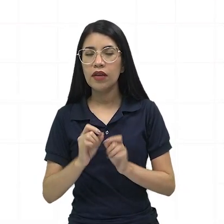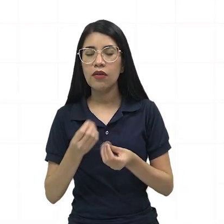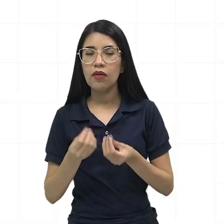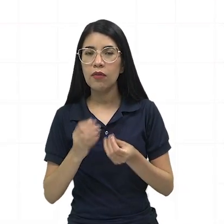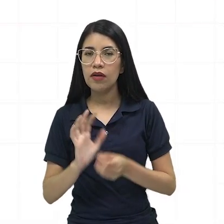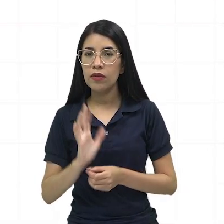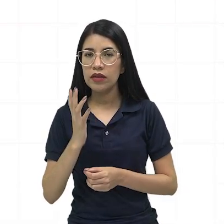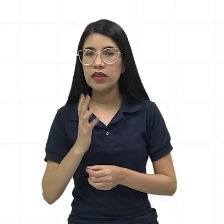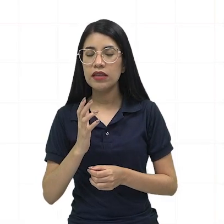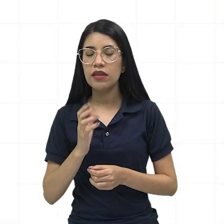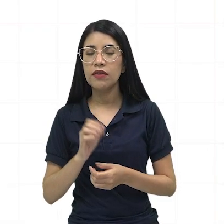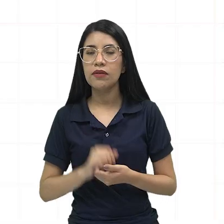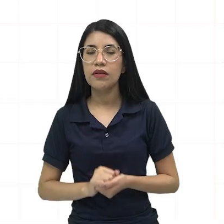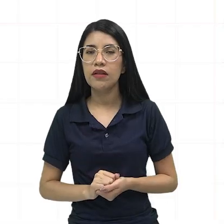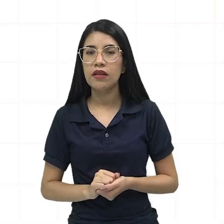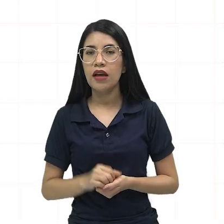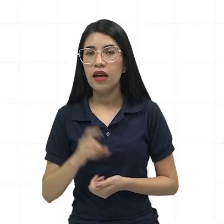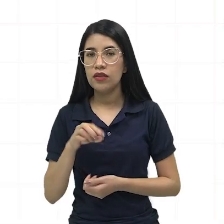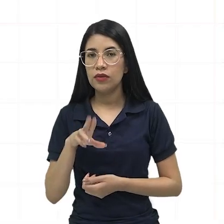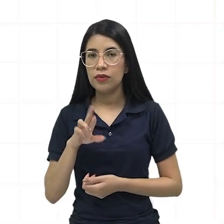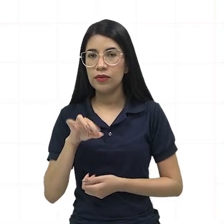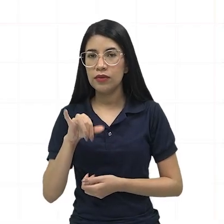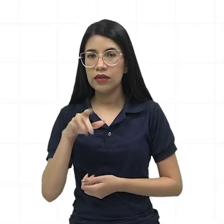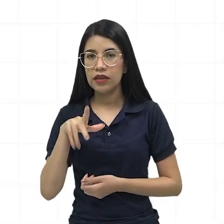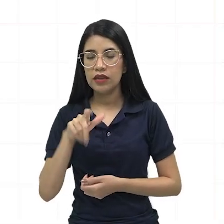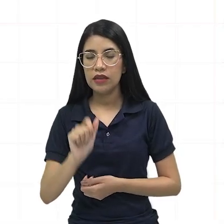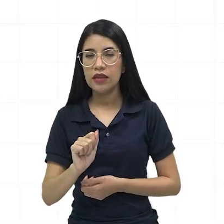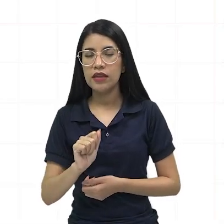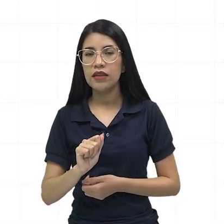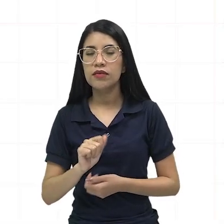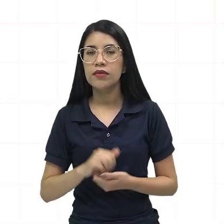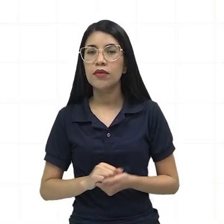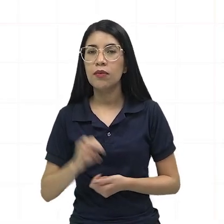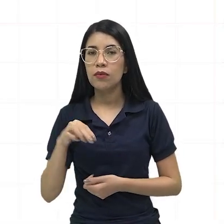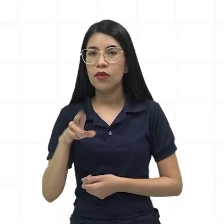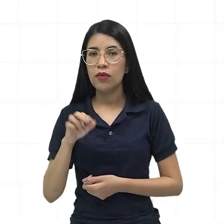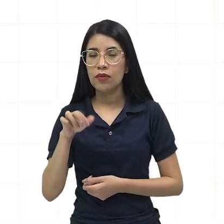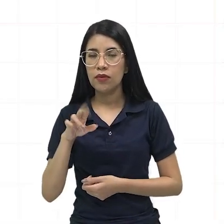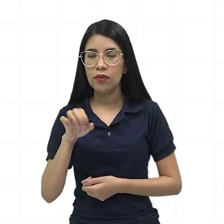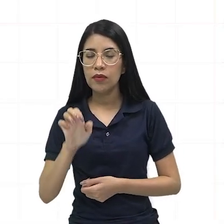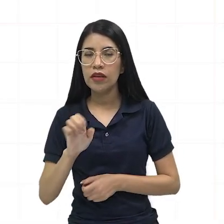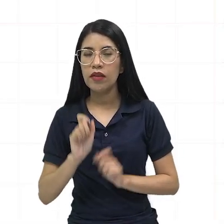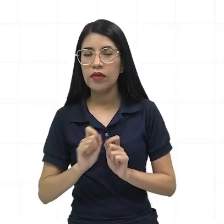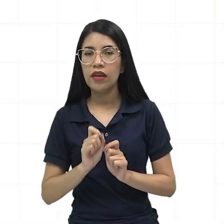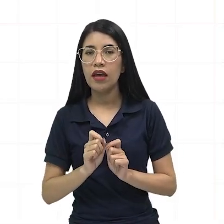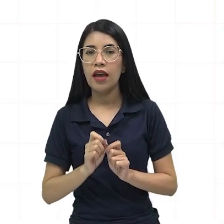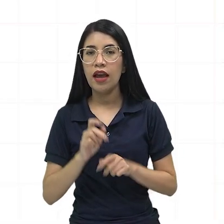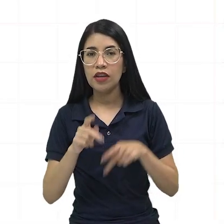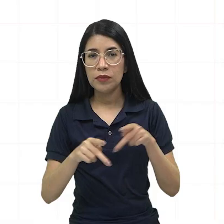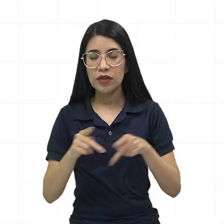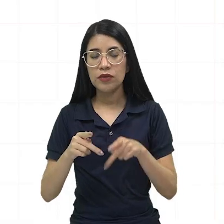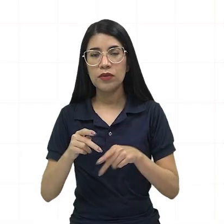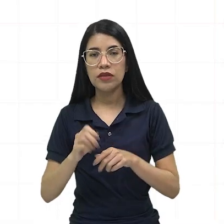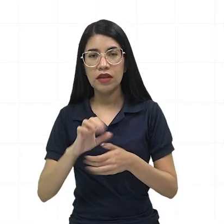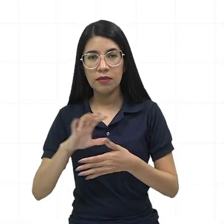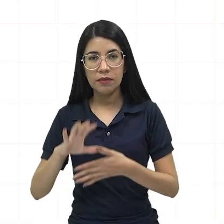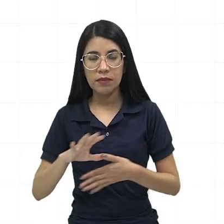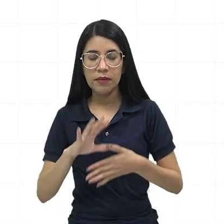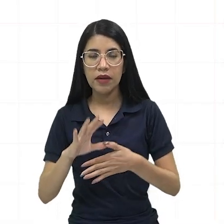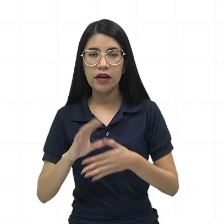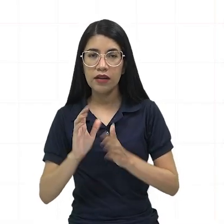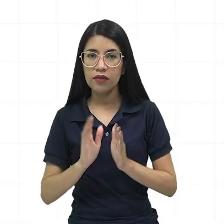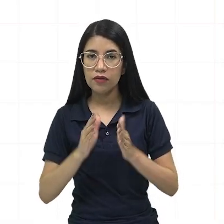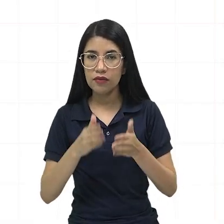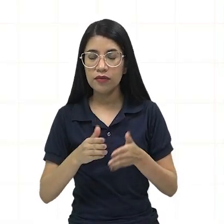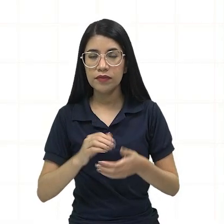doutrina Monroe, doutrina de América para os americanos, que ilustra o tio Sam, que é o